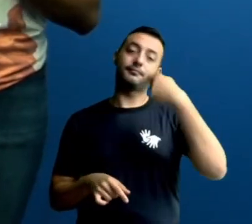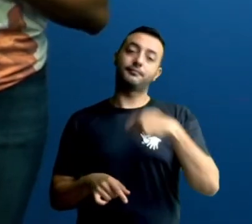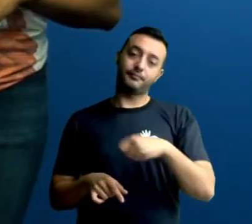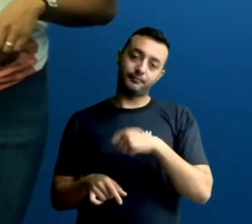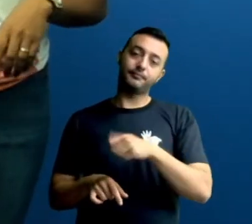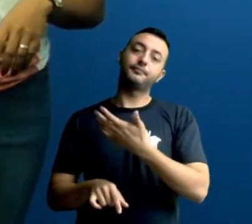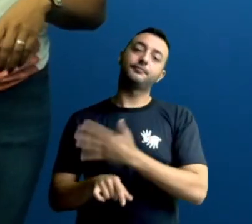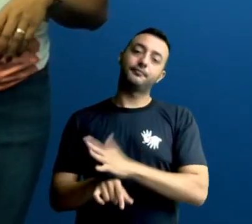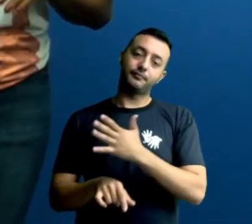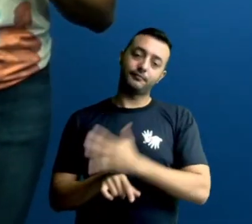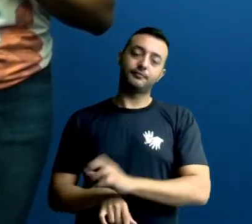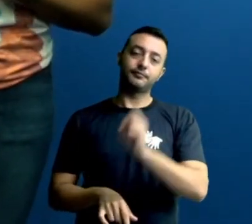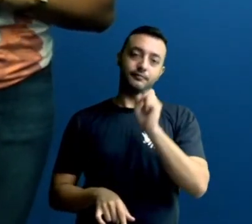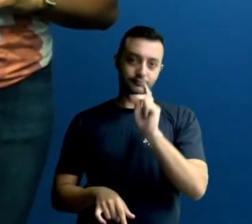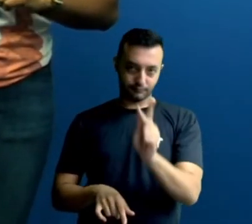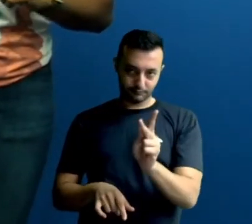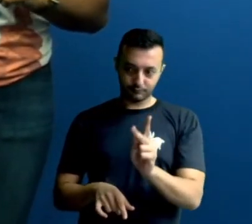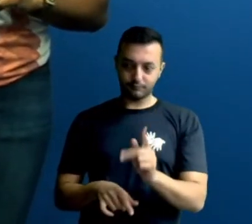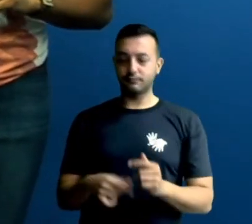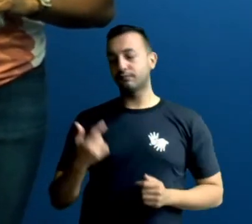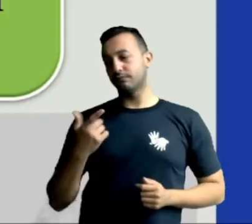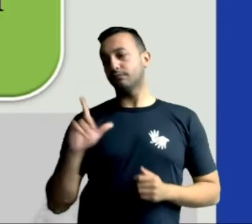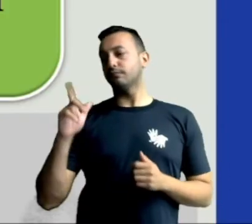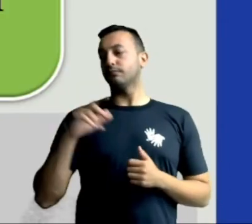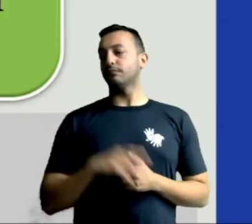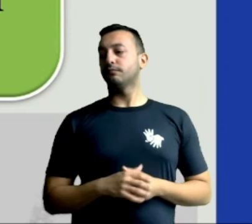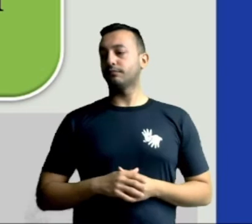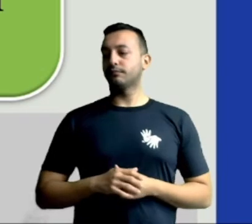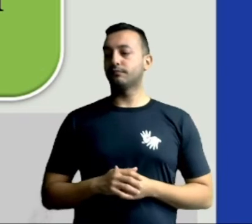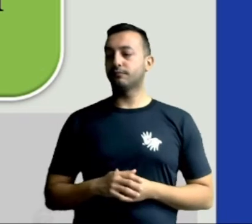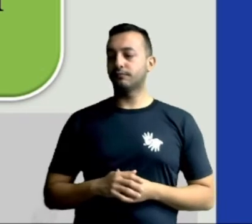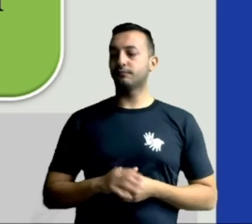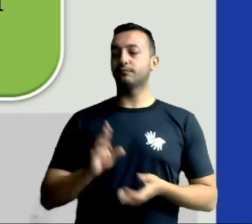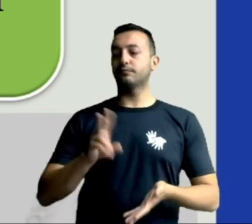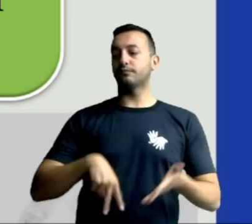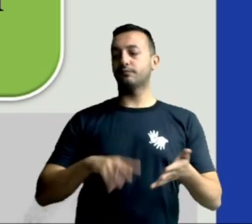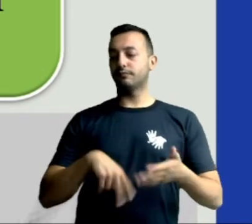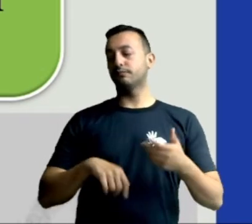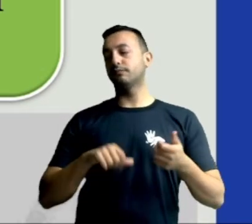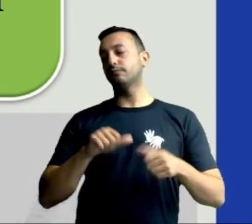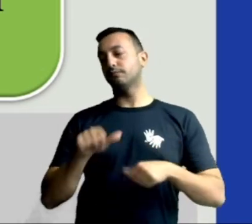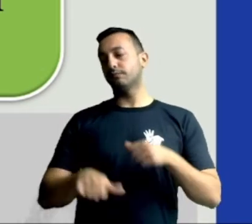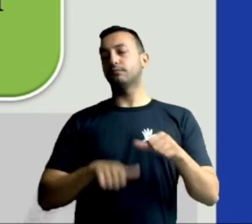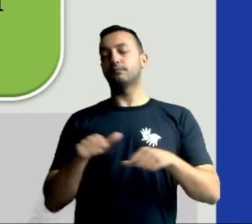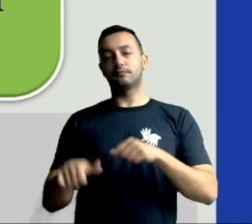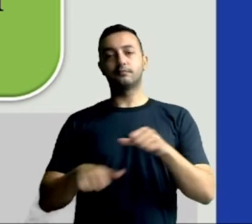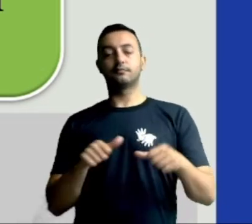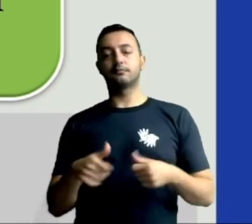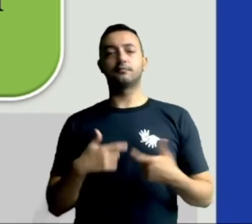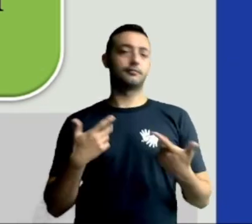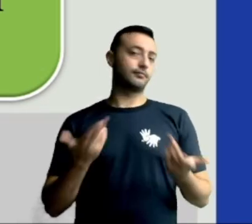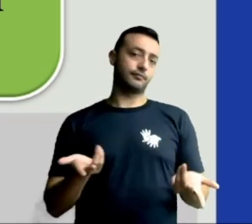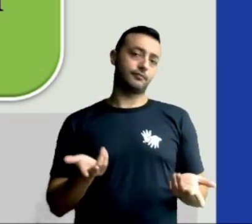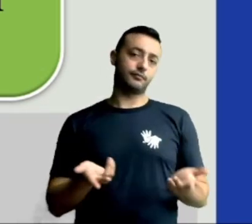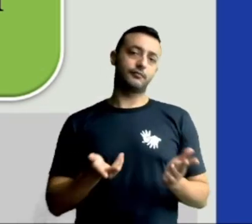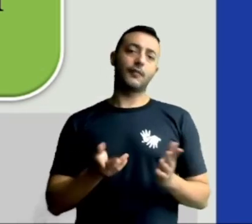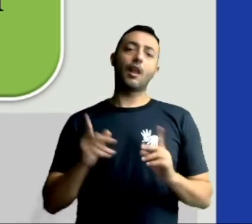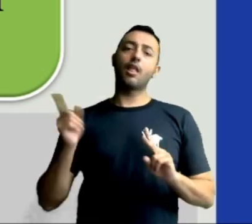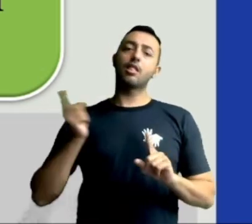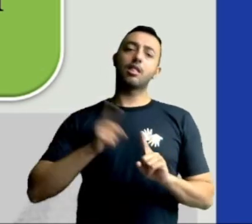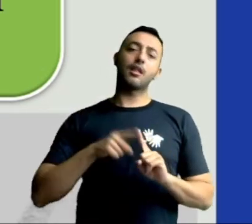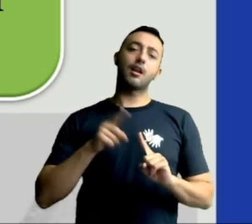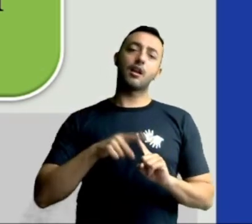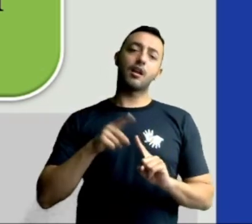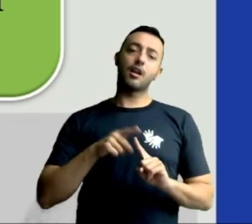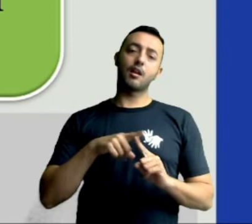prática, ok? Vamos ao próximo ponto. Variar a leitura dos textos. Não fica só no tipo de texto,